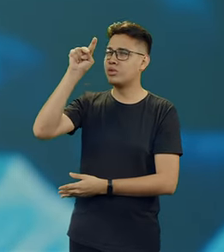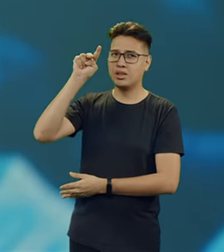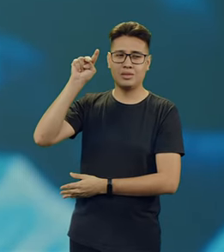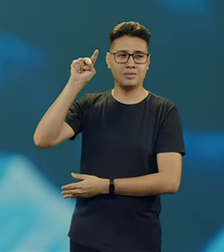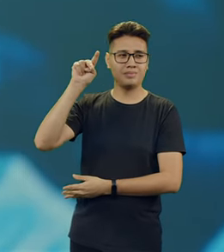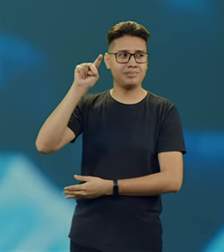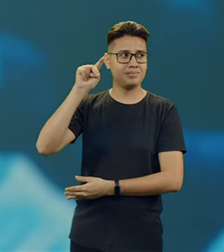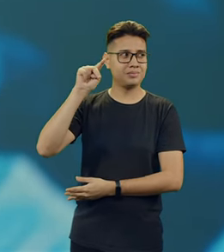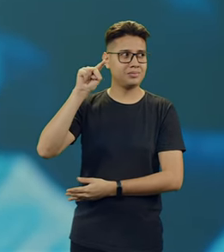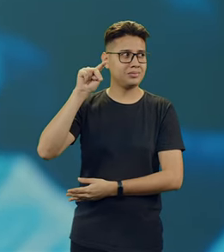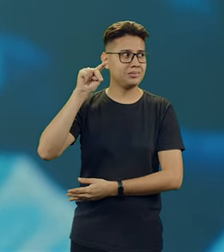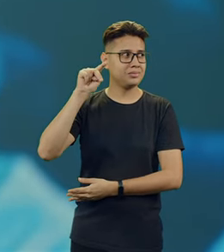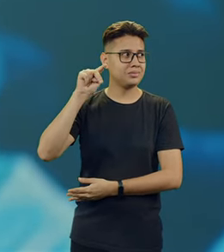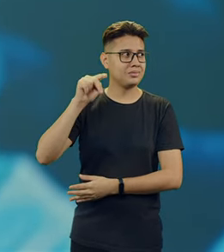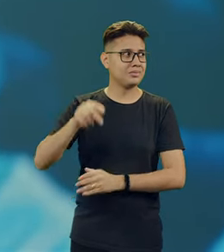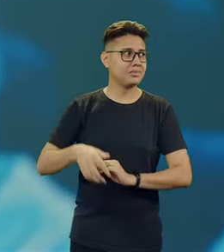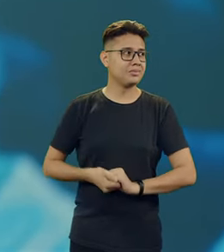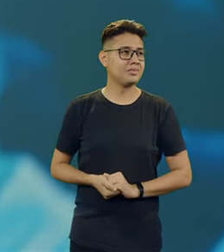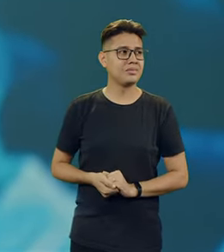sem